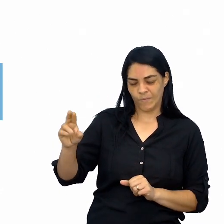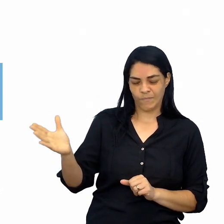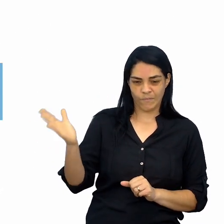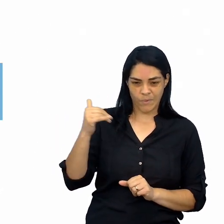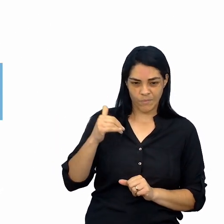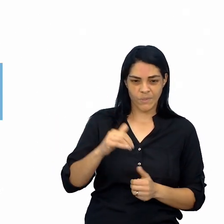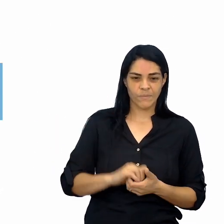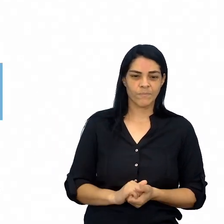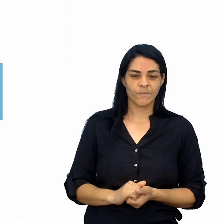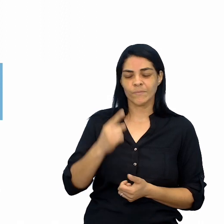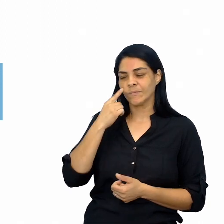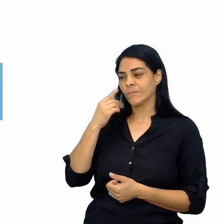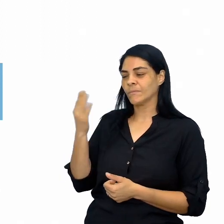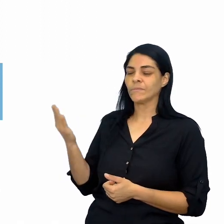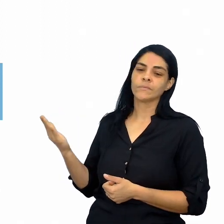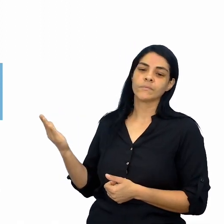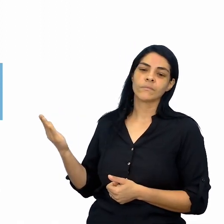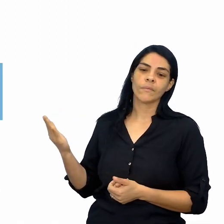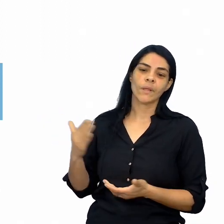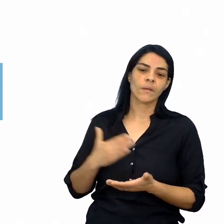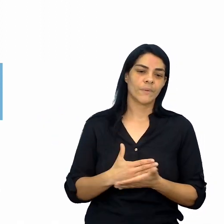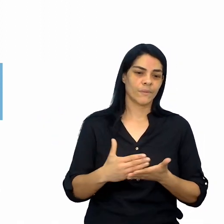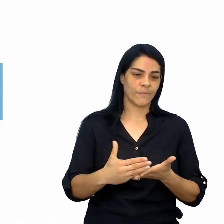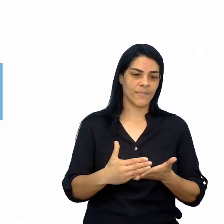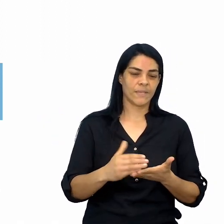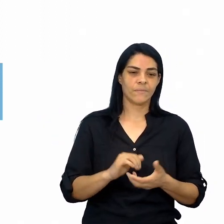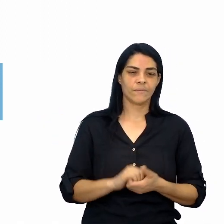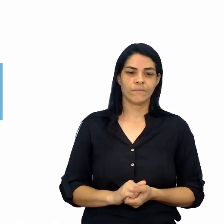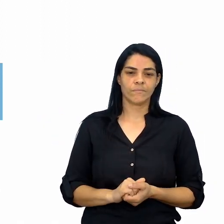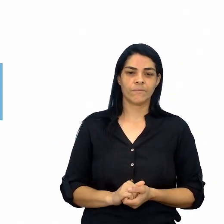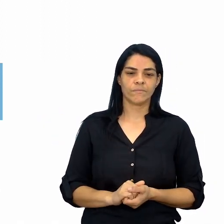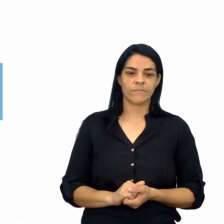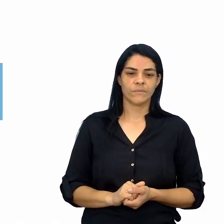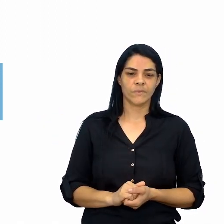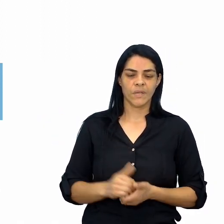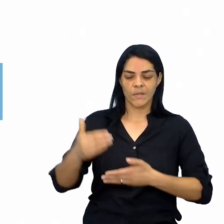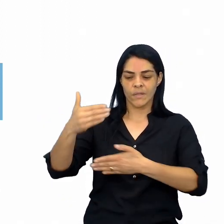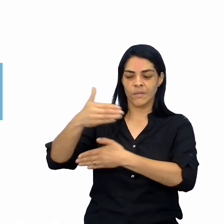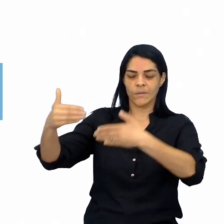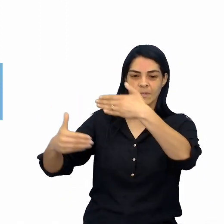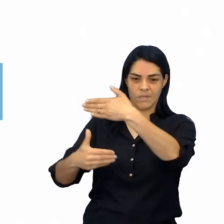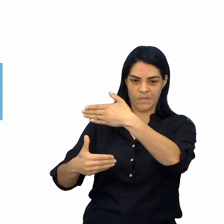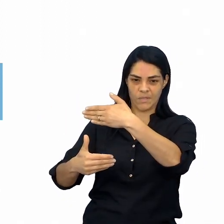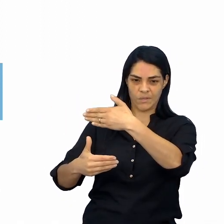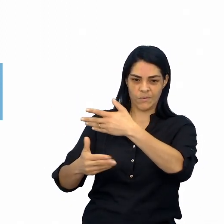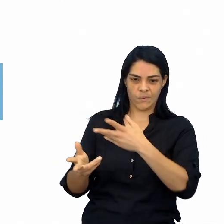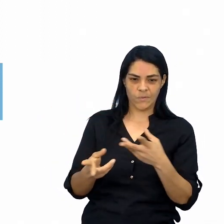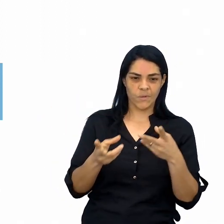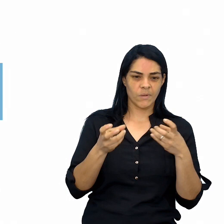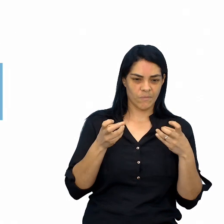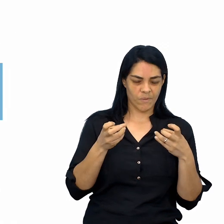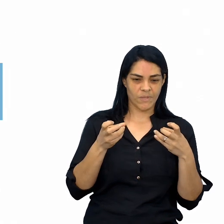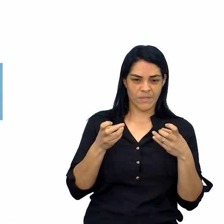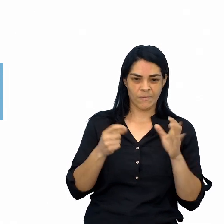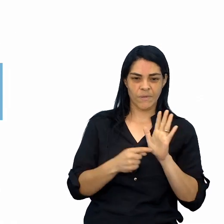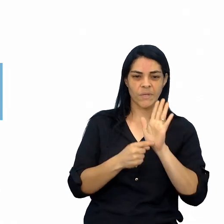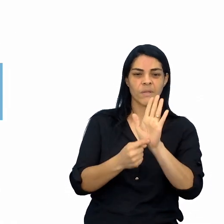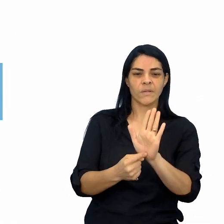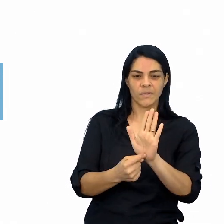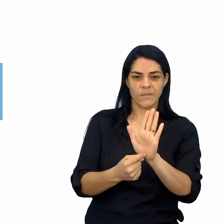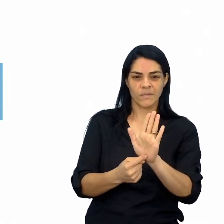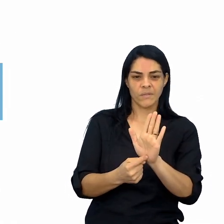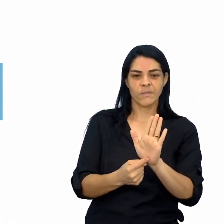Então, para começar, vocês veem aí no slide que ele se intitula